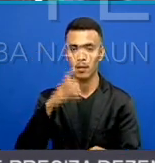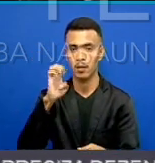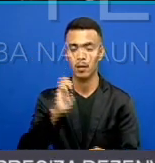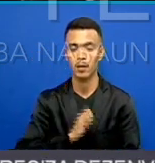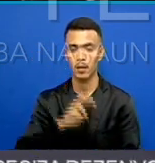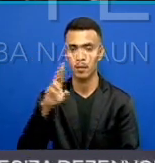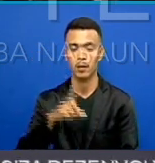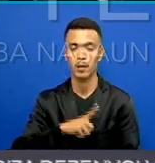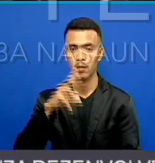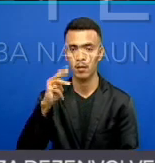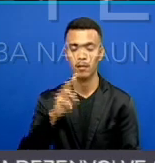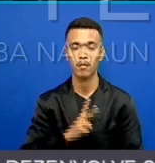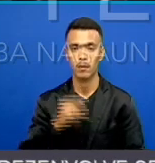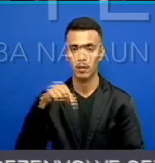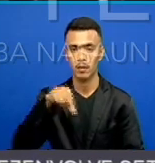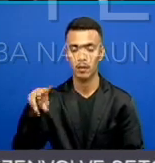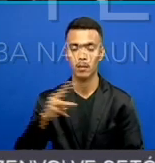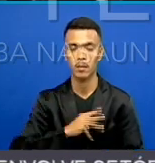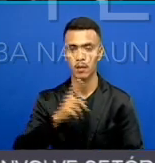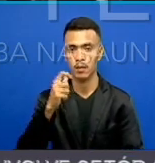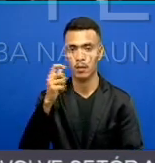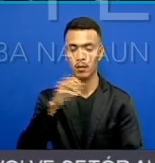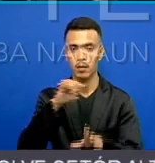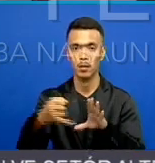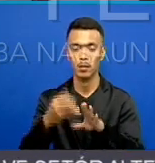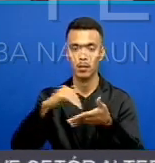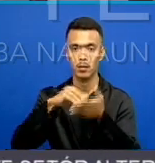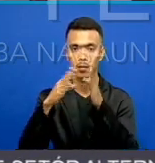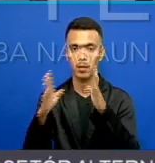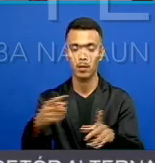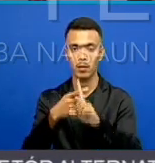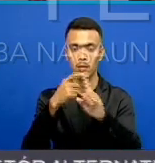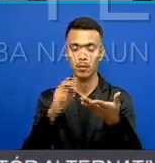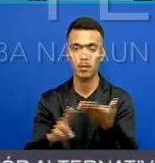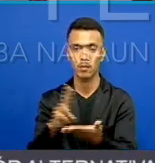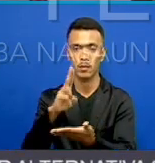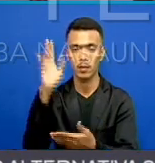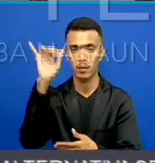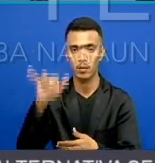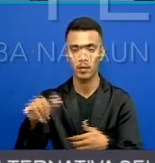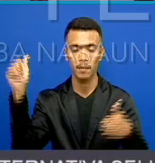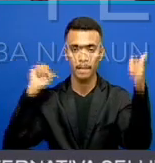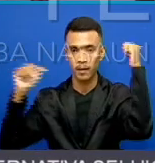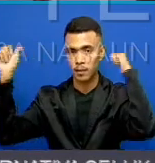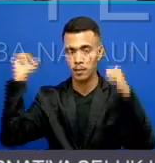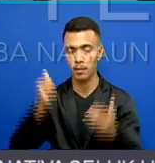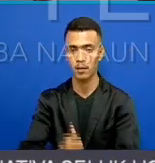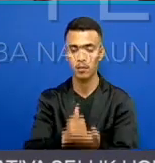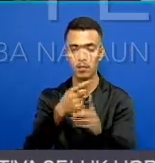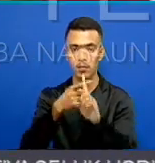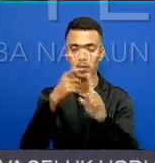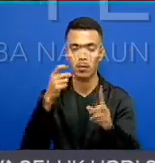Lauten, Viqueque na Manatutu, inclui estudantes Husi Universitário Sira. Atividade, né? Retan apoio financeiro Husi